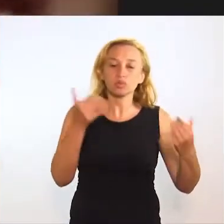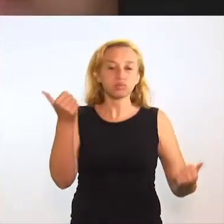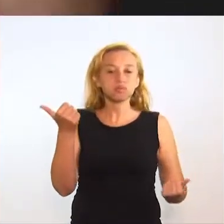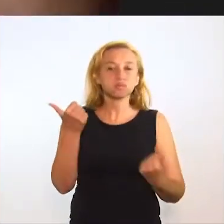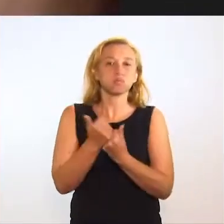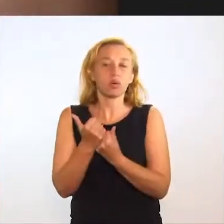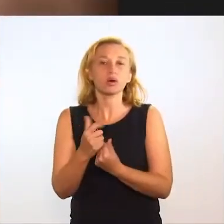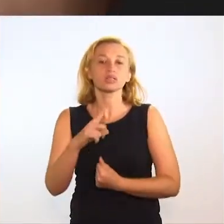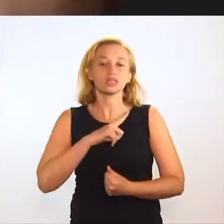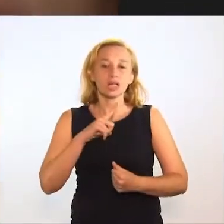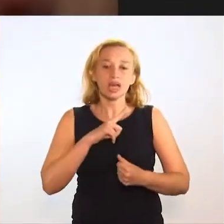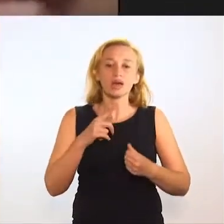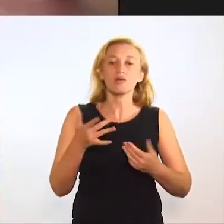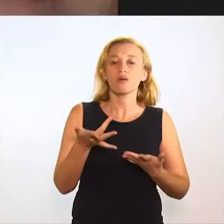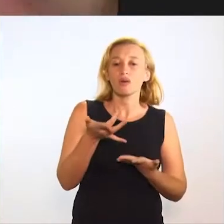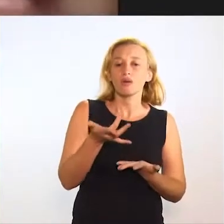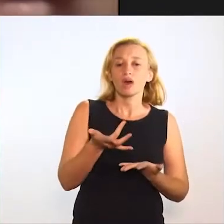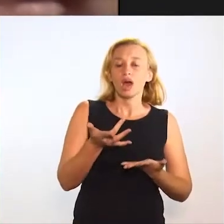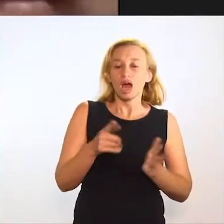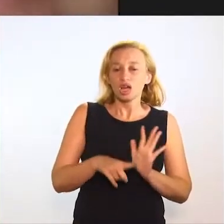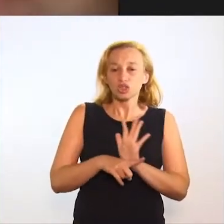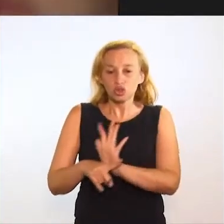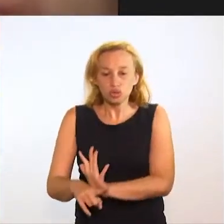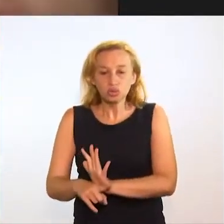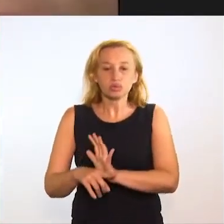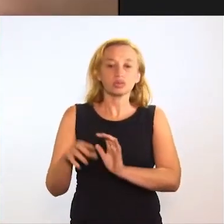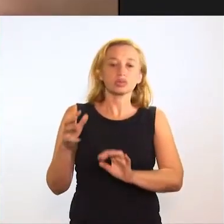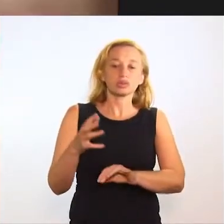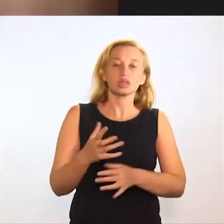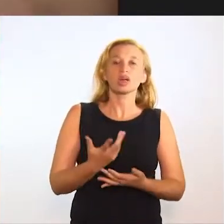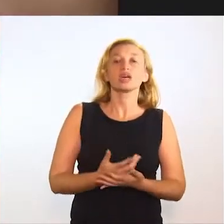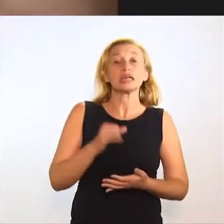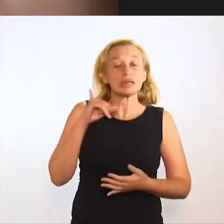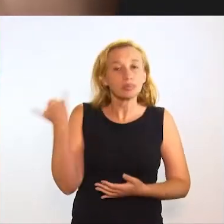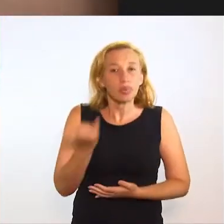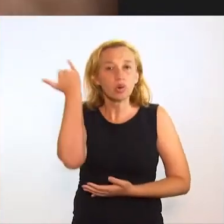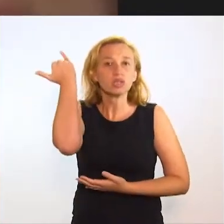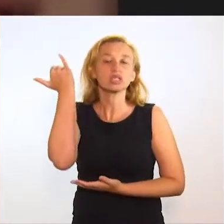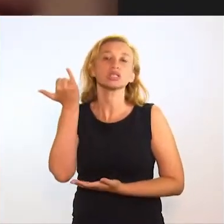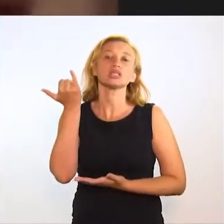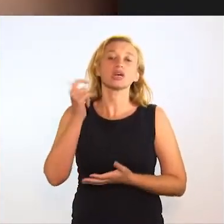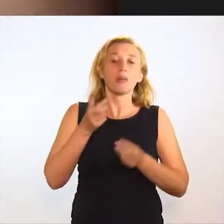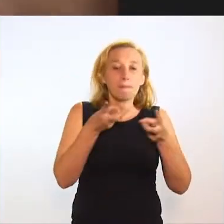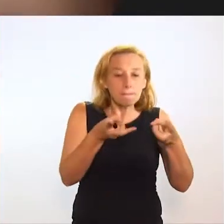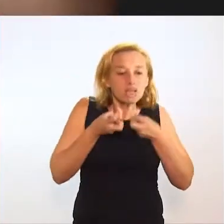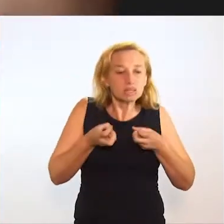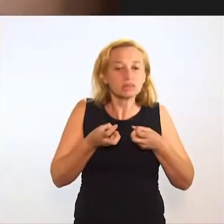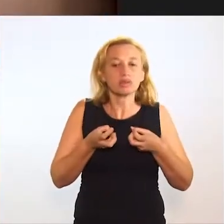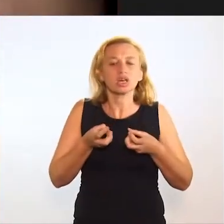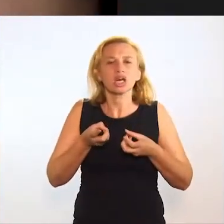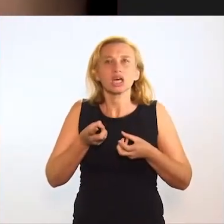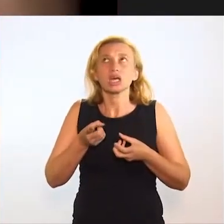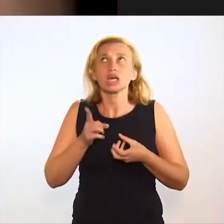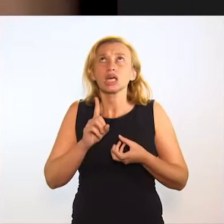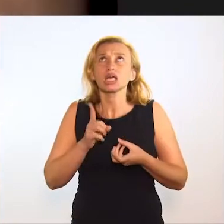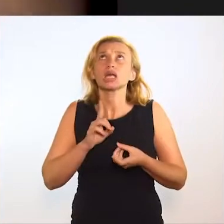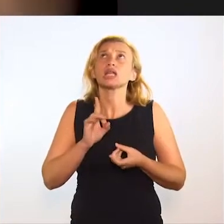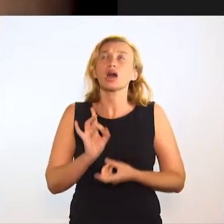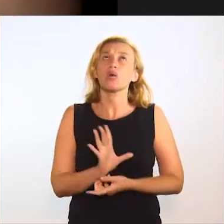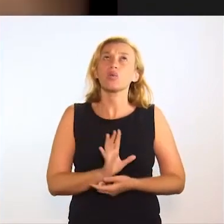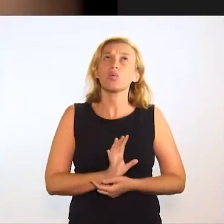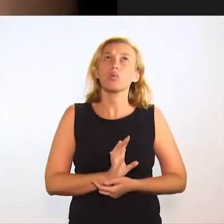suporte emocional, sabe? É muito importante. A gente percebeu que a gente